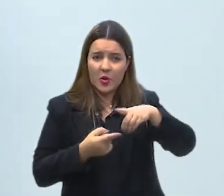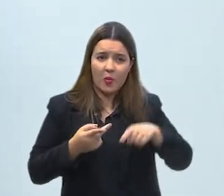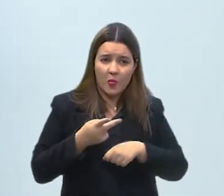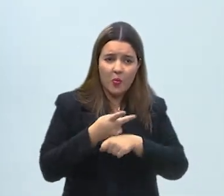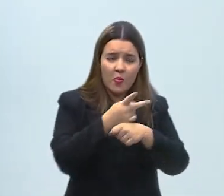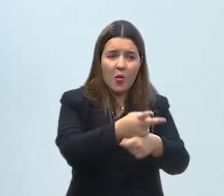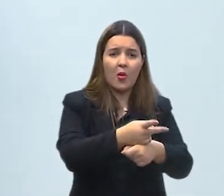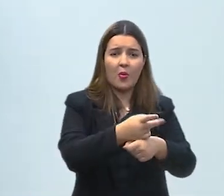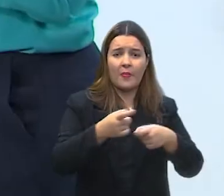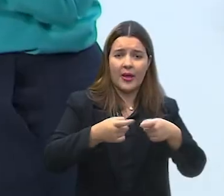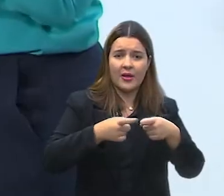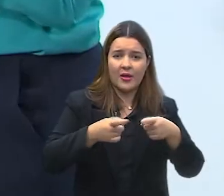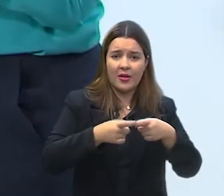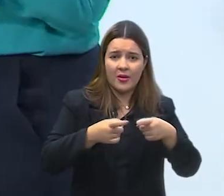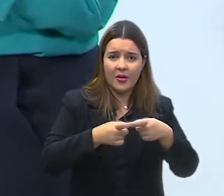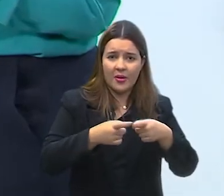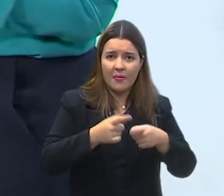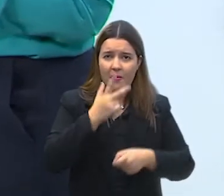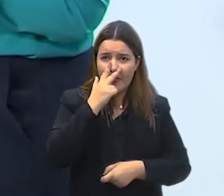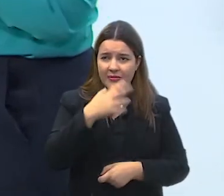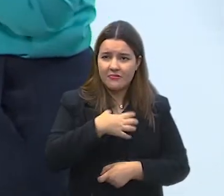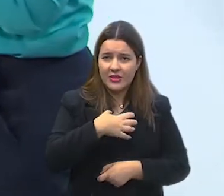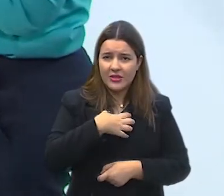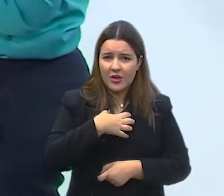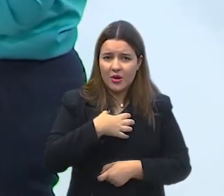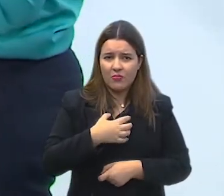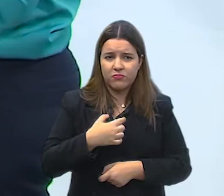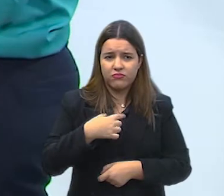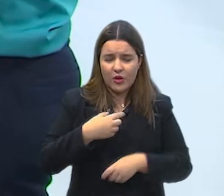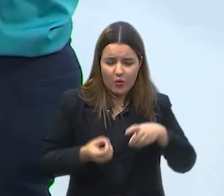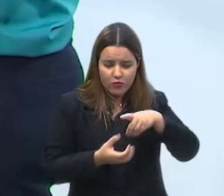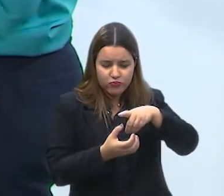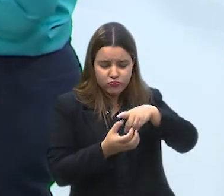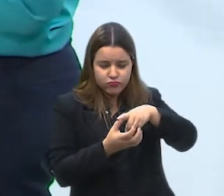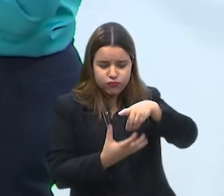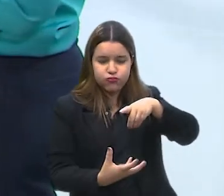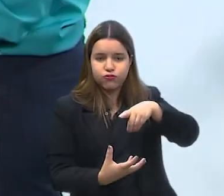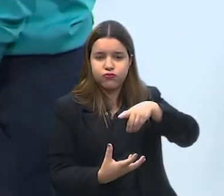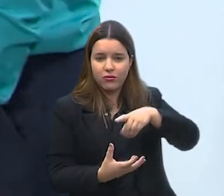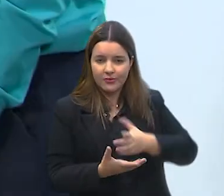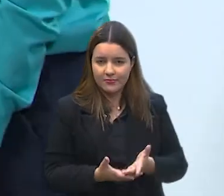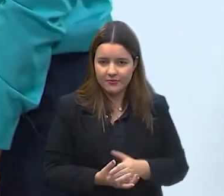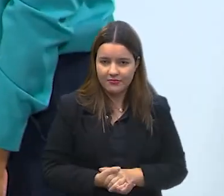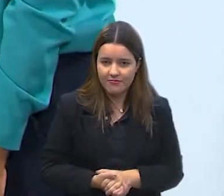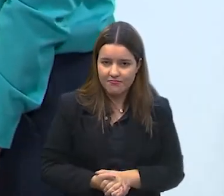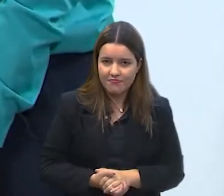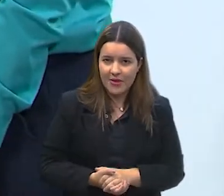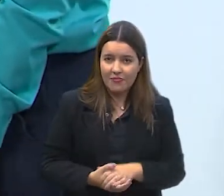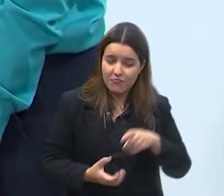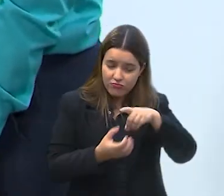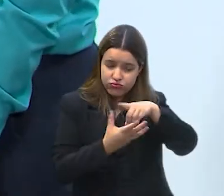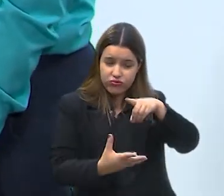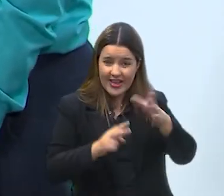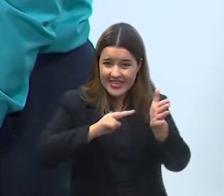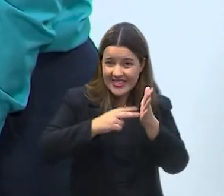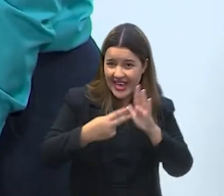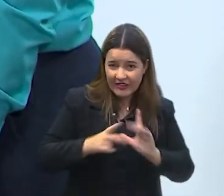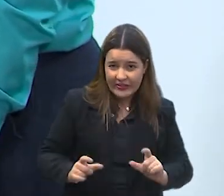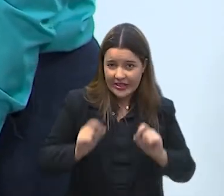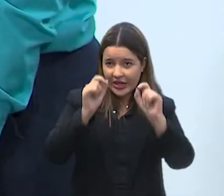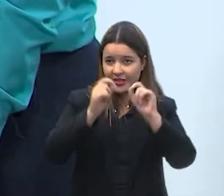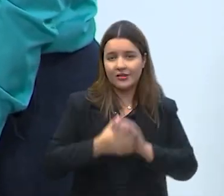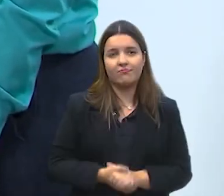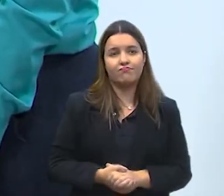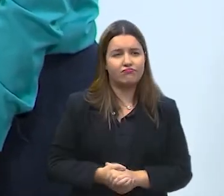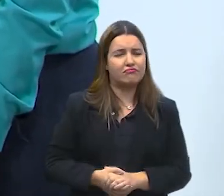quando percebem um inchaço na próstata. Mas nem sempre o inchaço quer dizer câncer. Na maioria das vezes, não